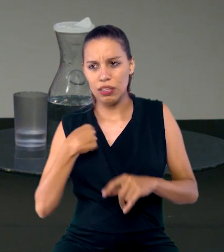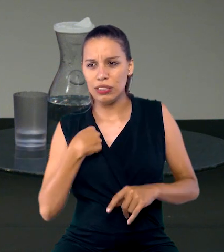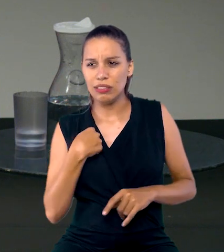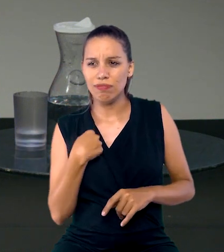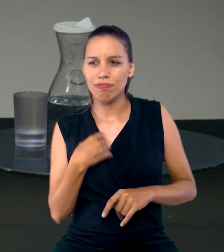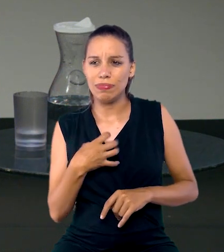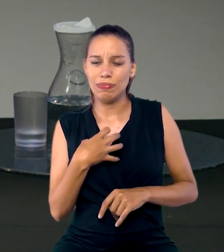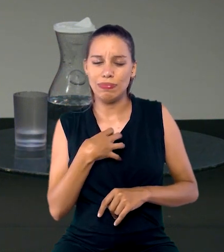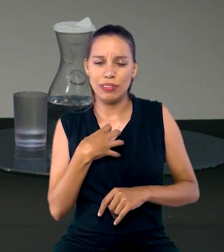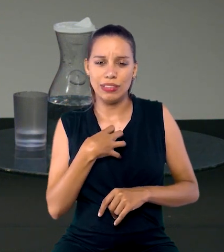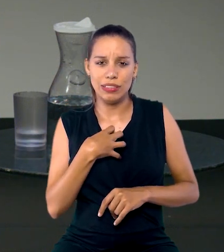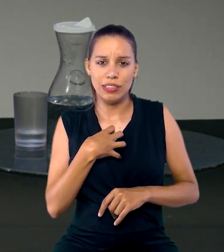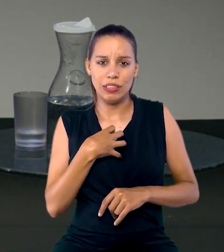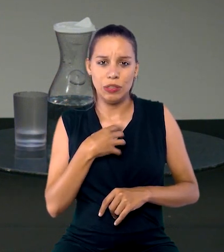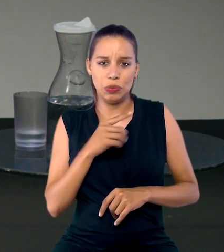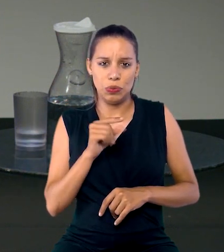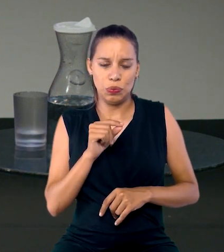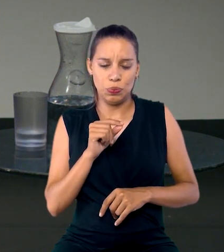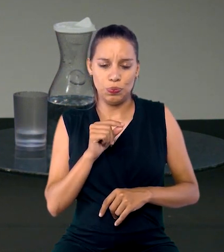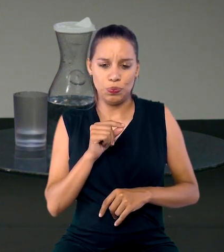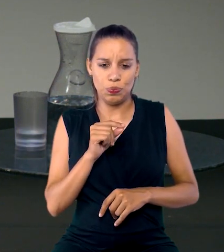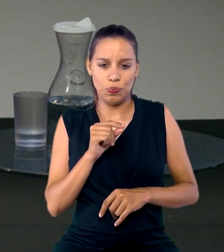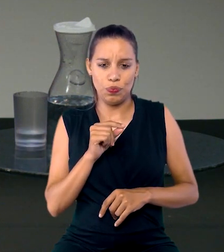e eu tenho a sensação que eu